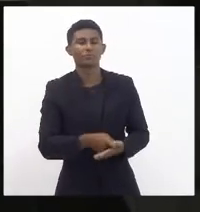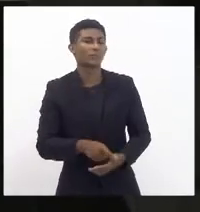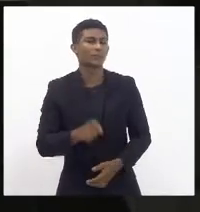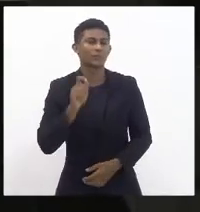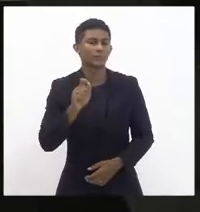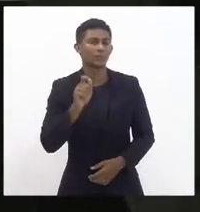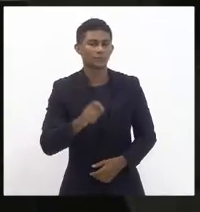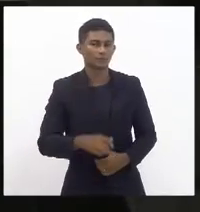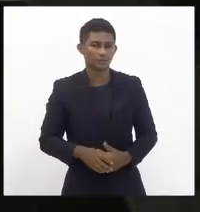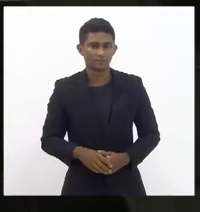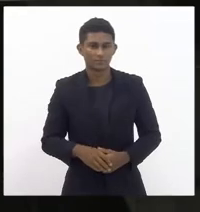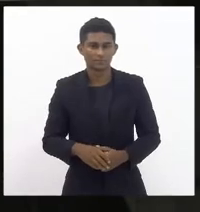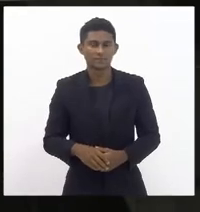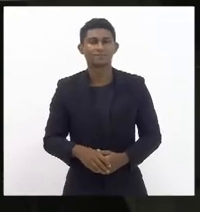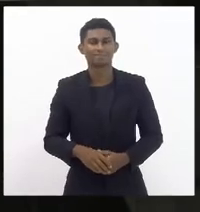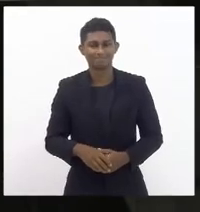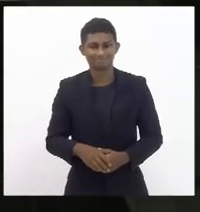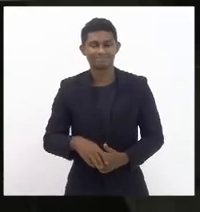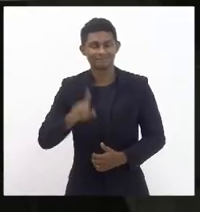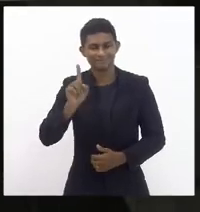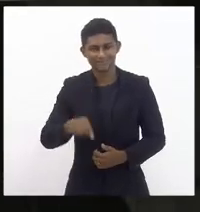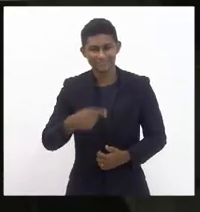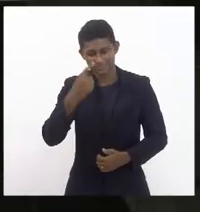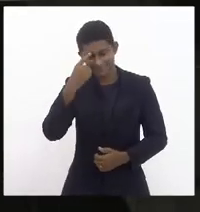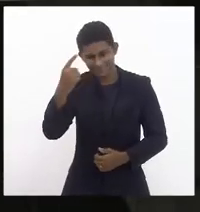o que a vistoria